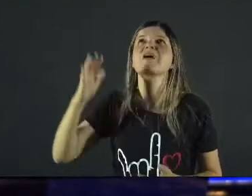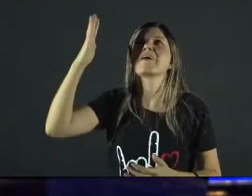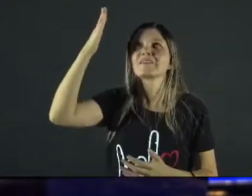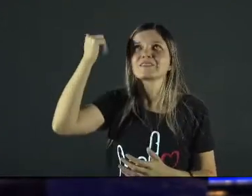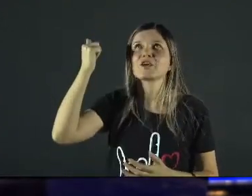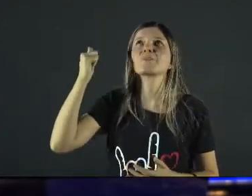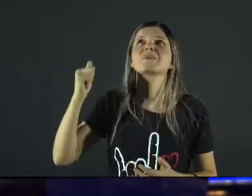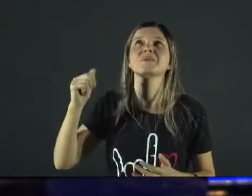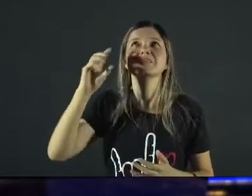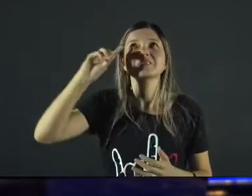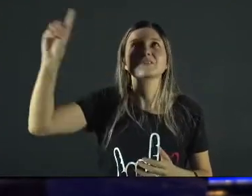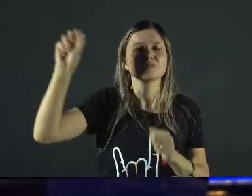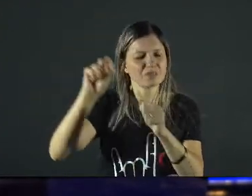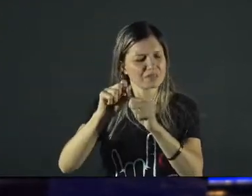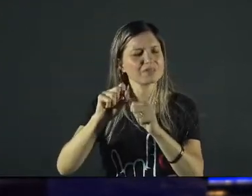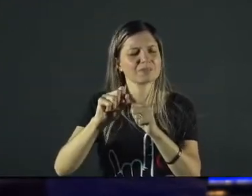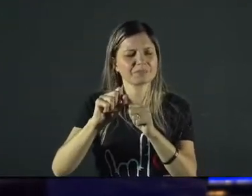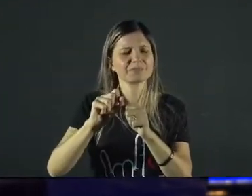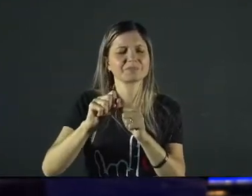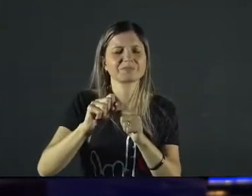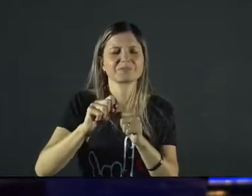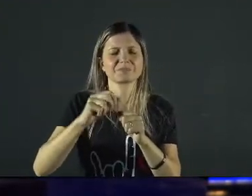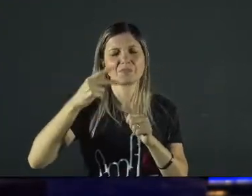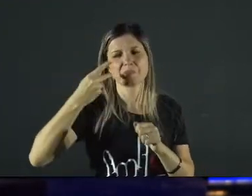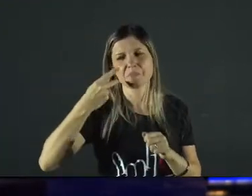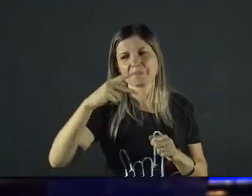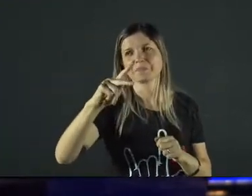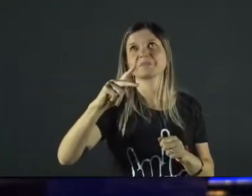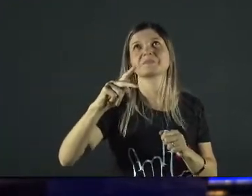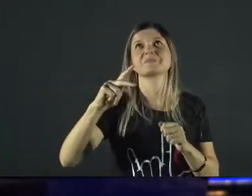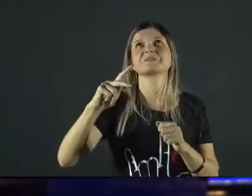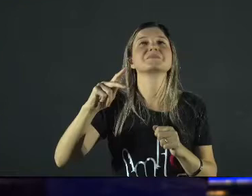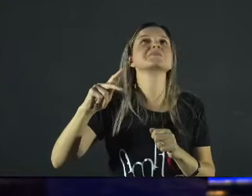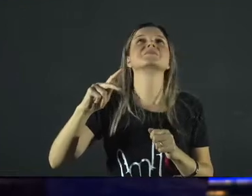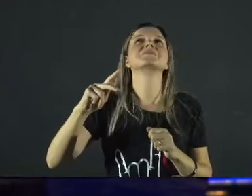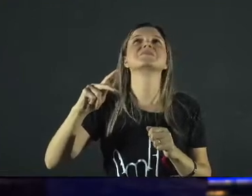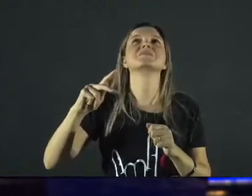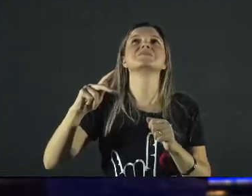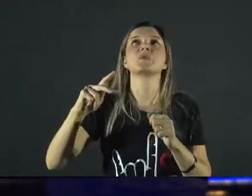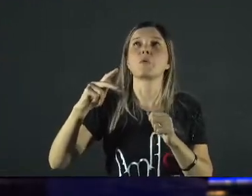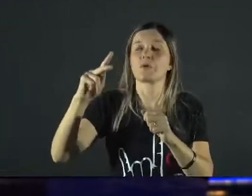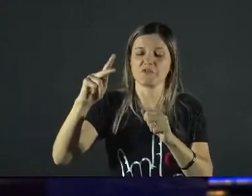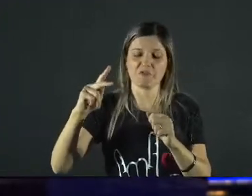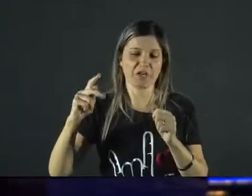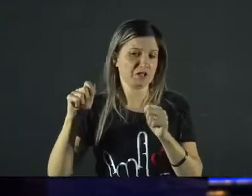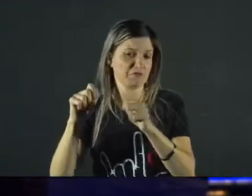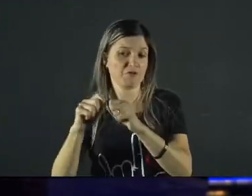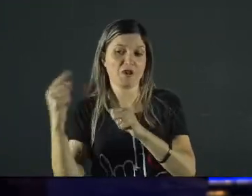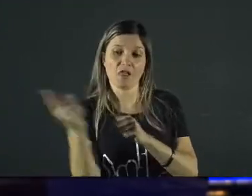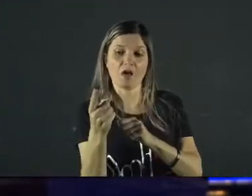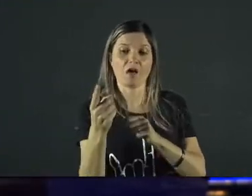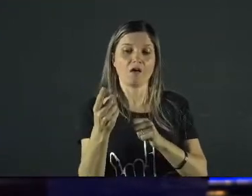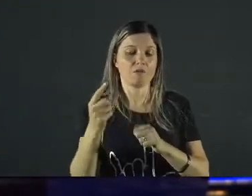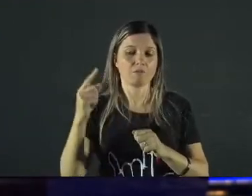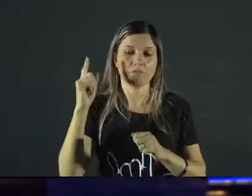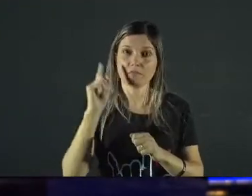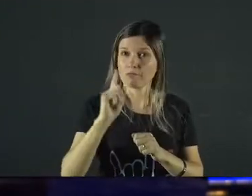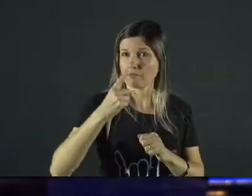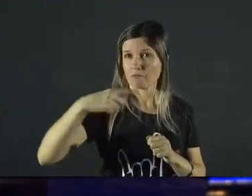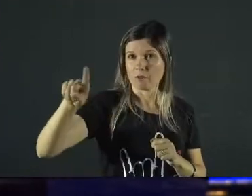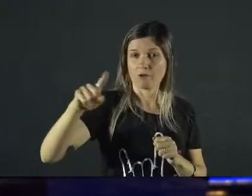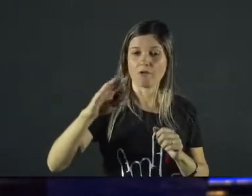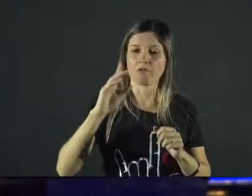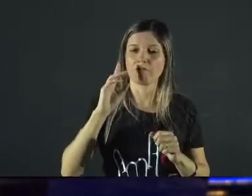servia. O profeta então tentou enviar o seu ajudante Geazi e pediu para ele